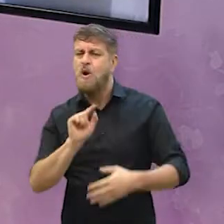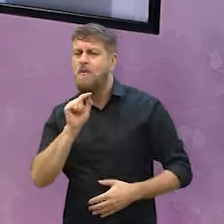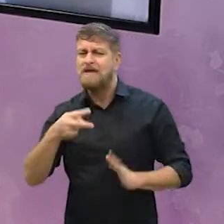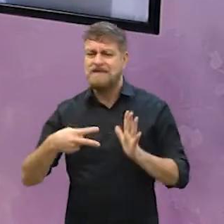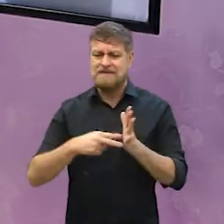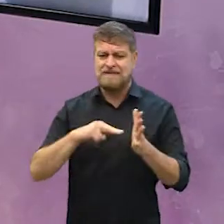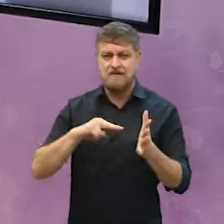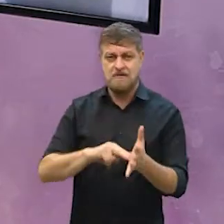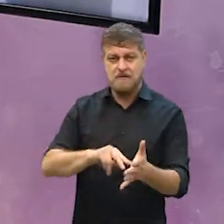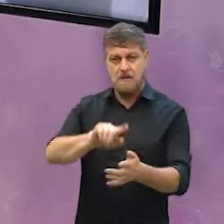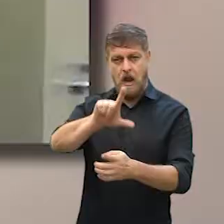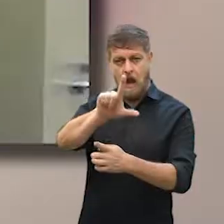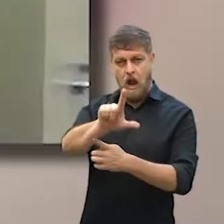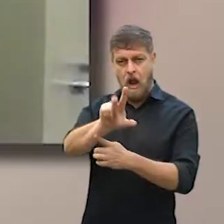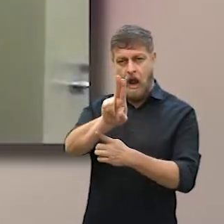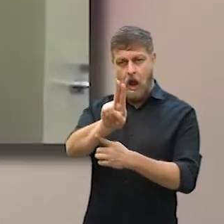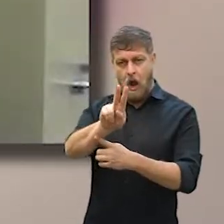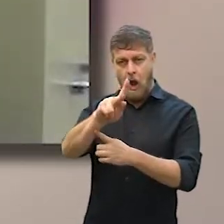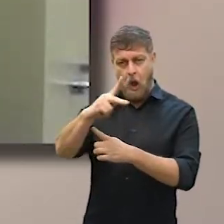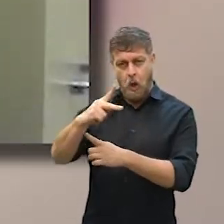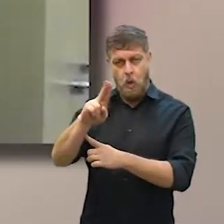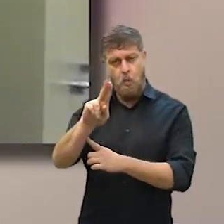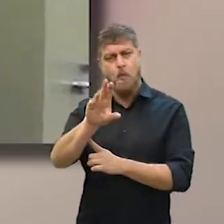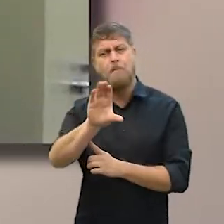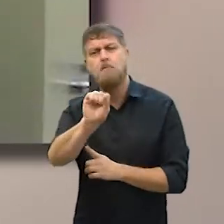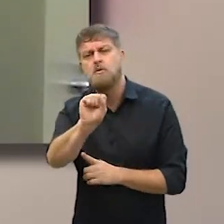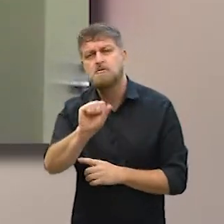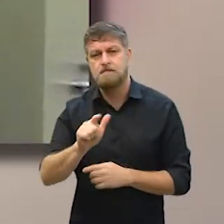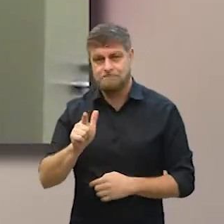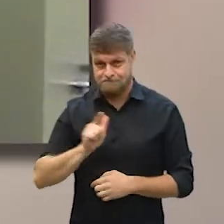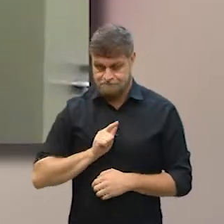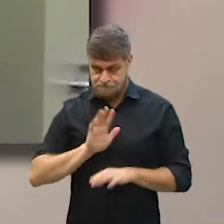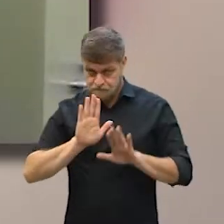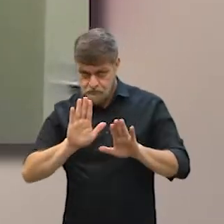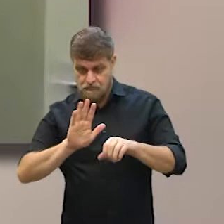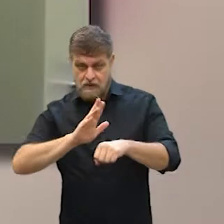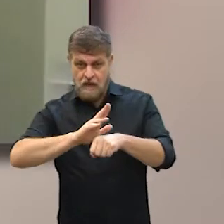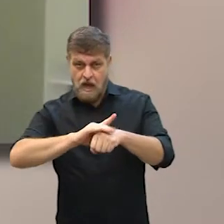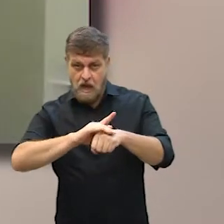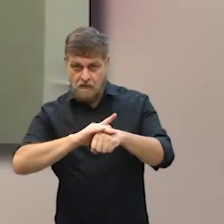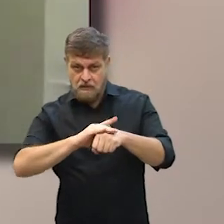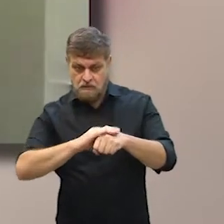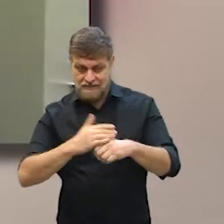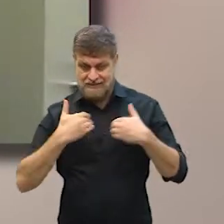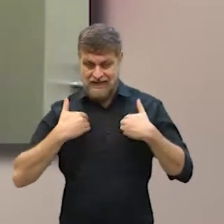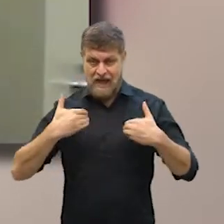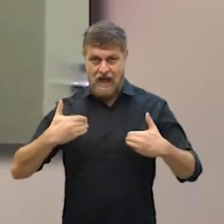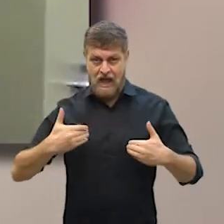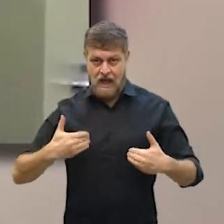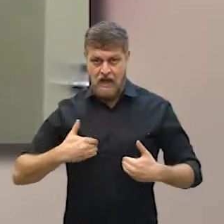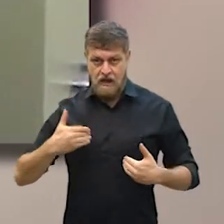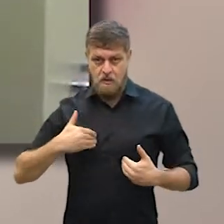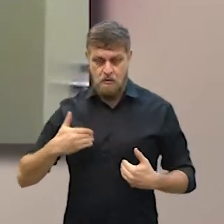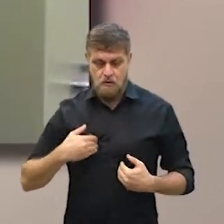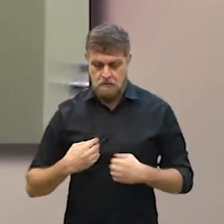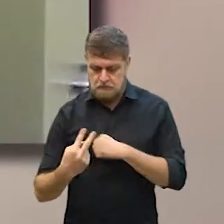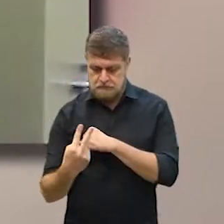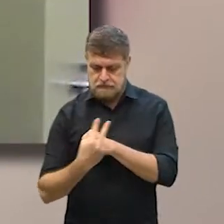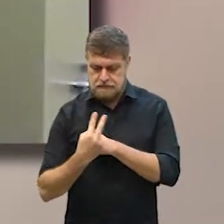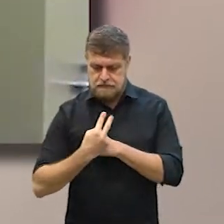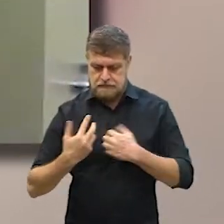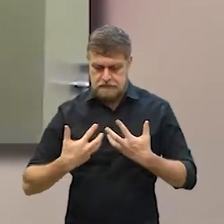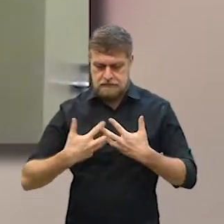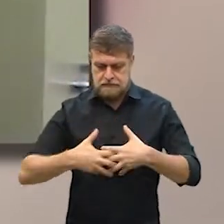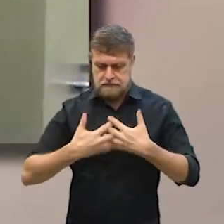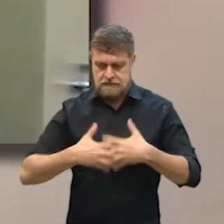o que é lúpus bom O lúpus é uma doença que se chama auto-imune então é uma